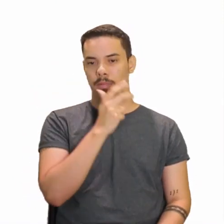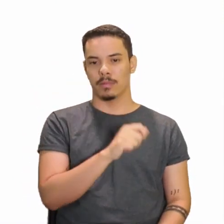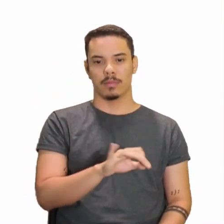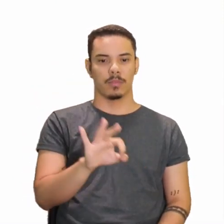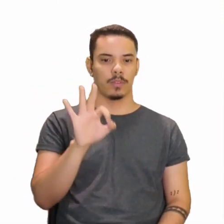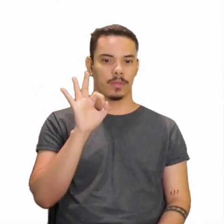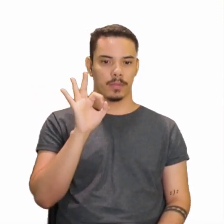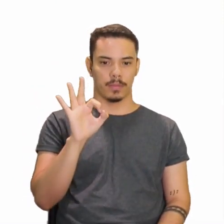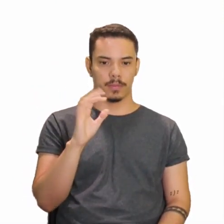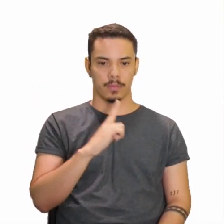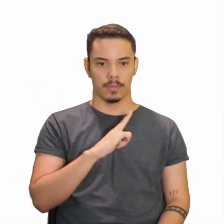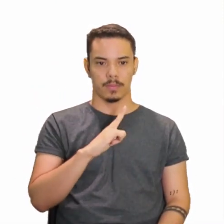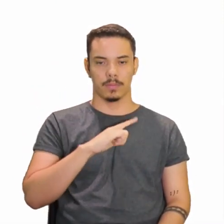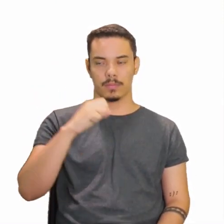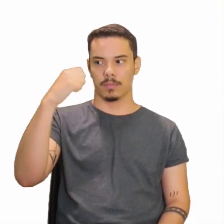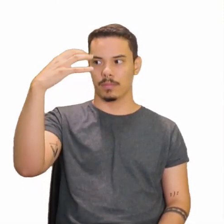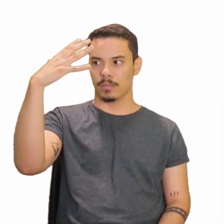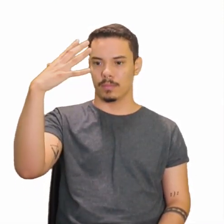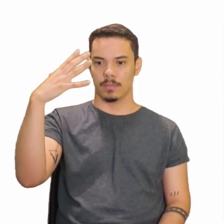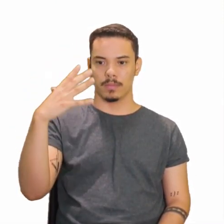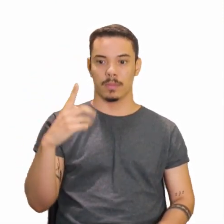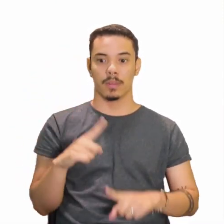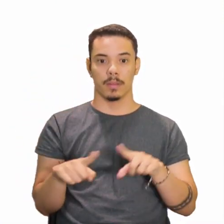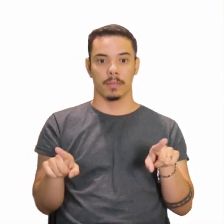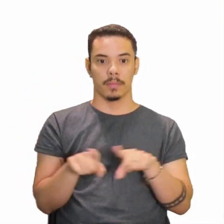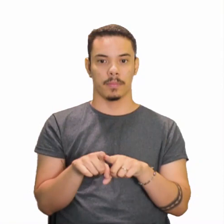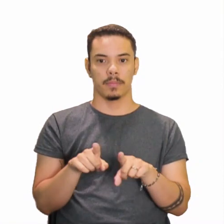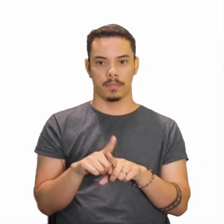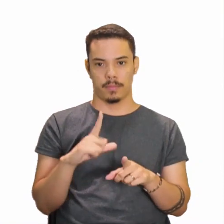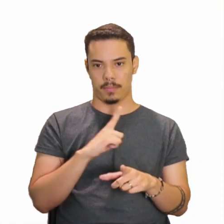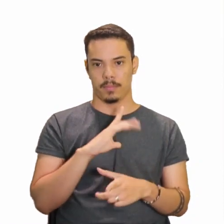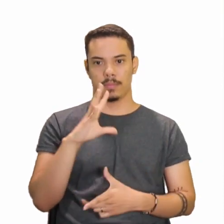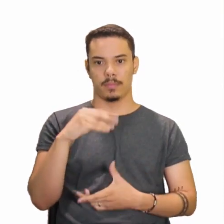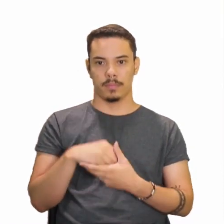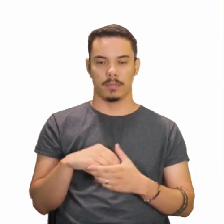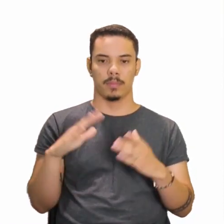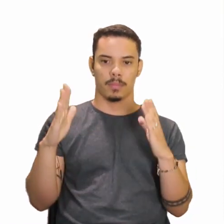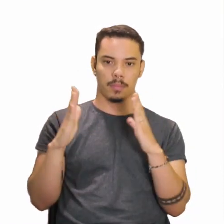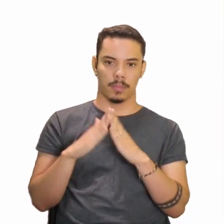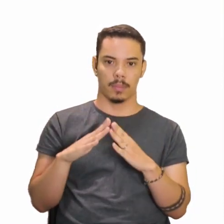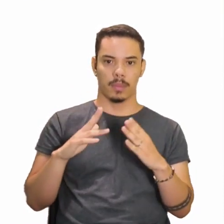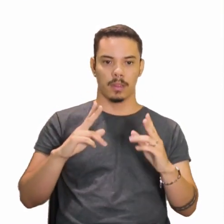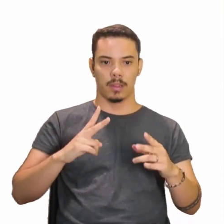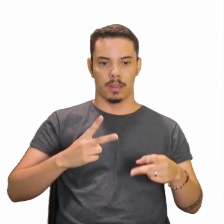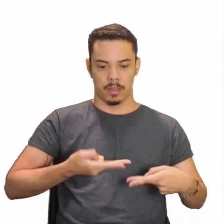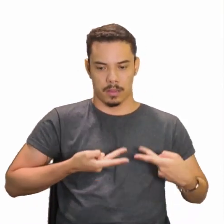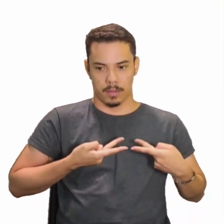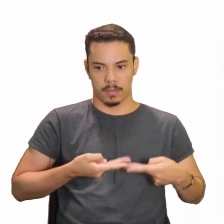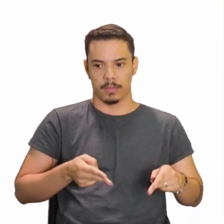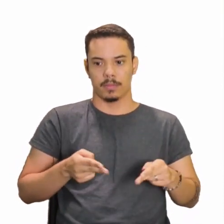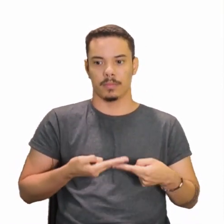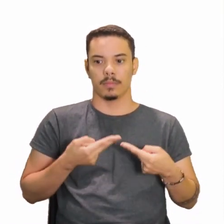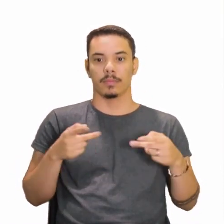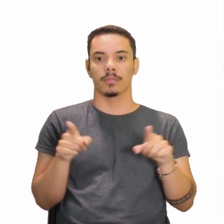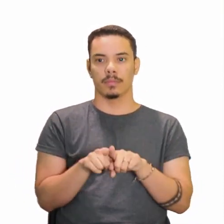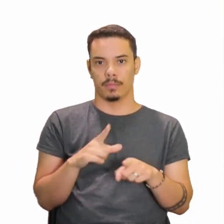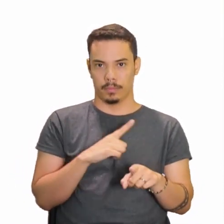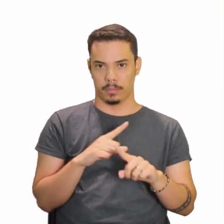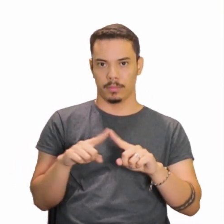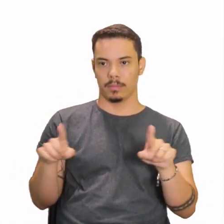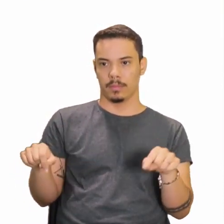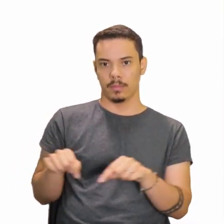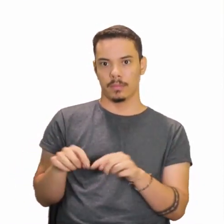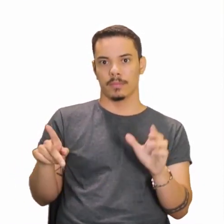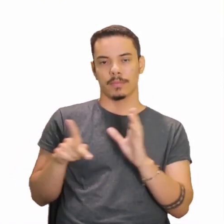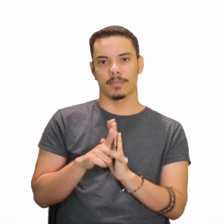da galáxia, né? Tem uma sombra bacana, mas aí também num cantinho em casa, na rede, ela também tem um canto de